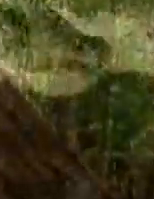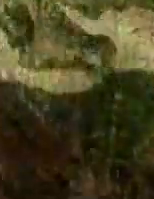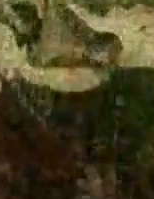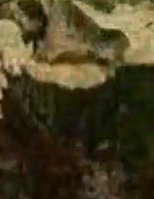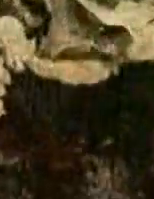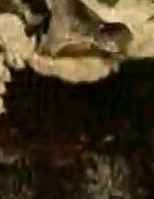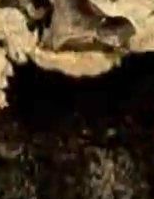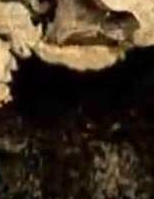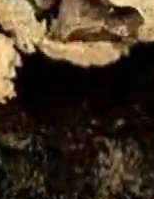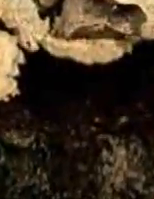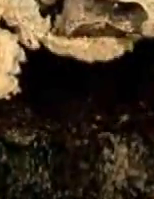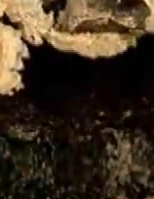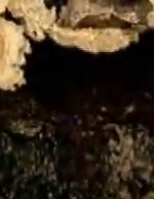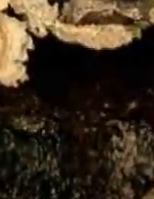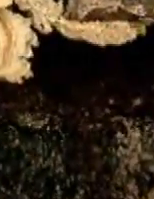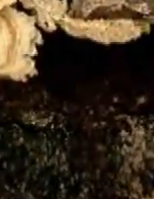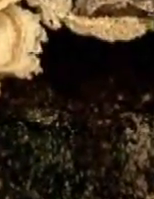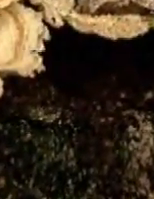Música